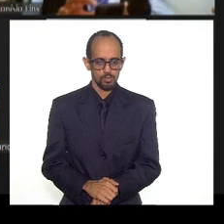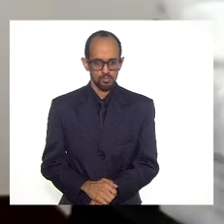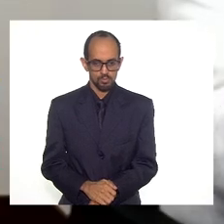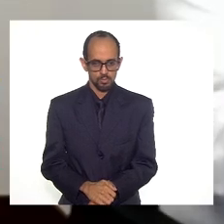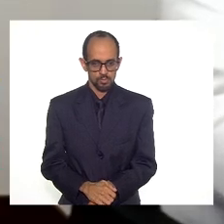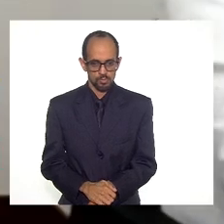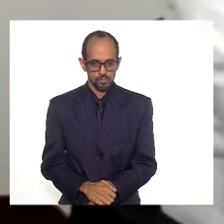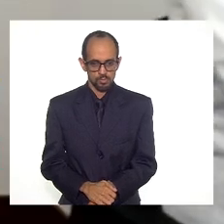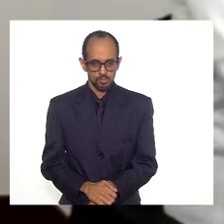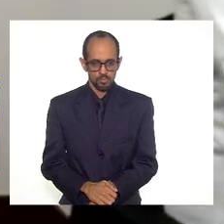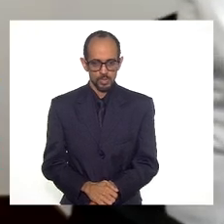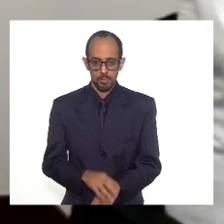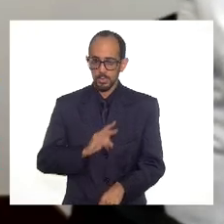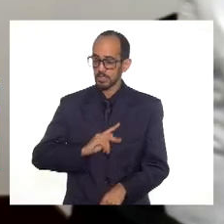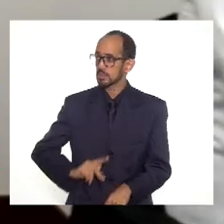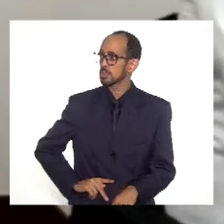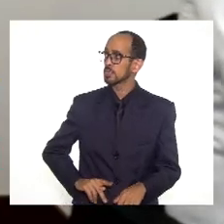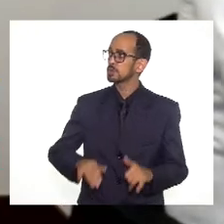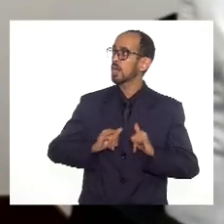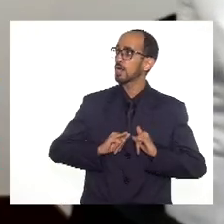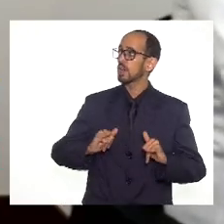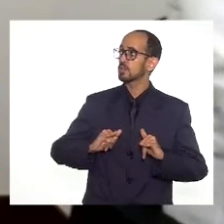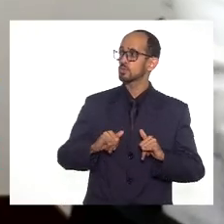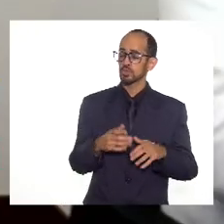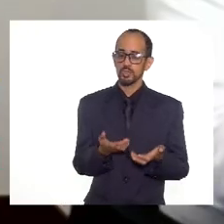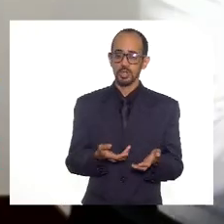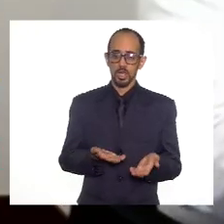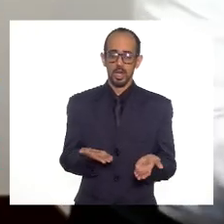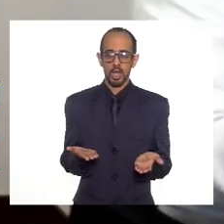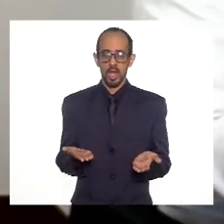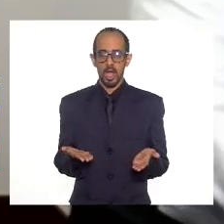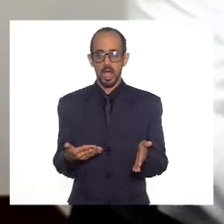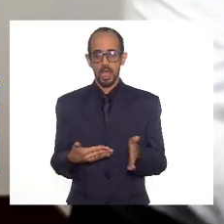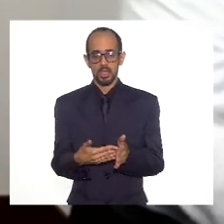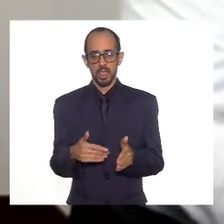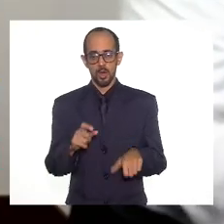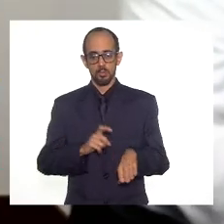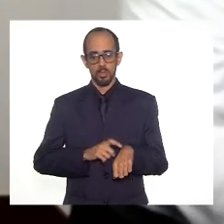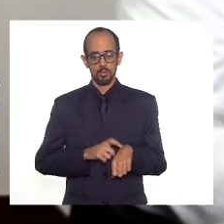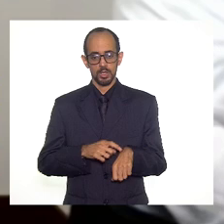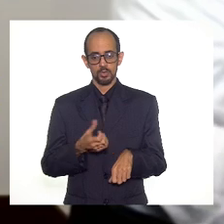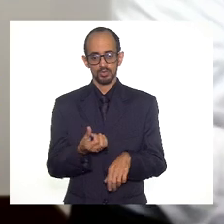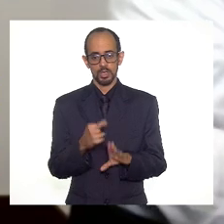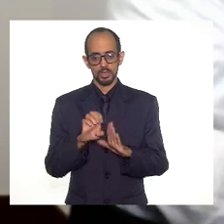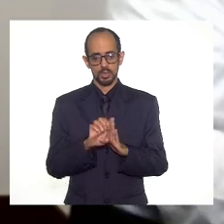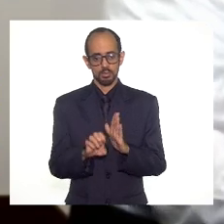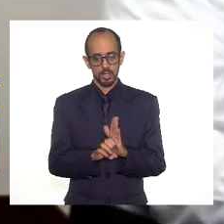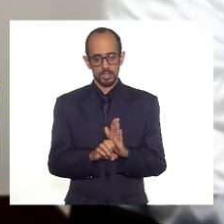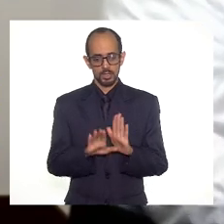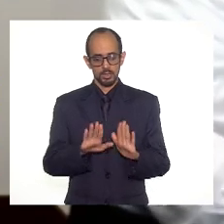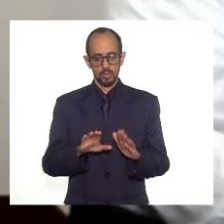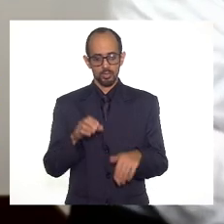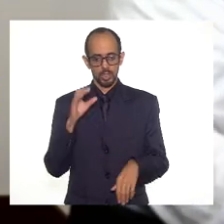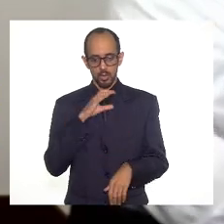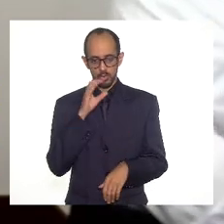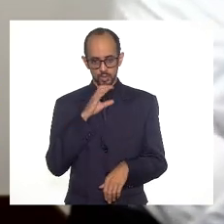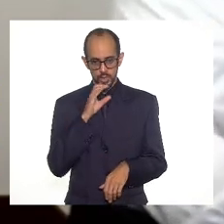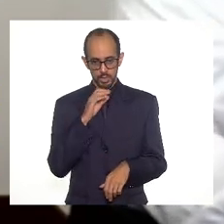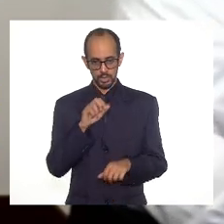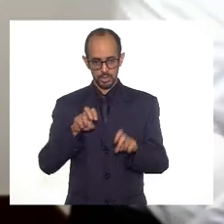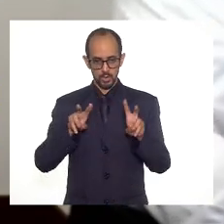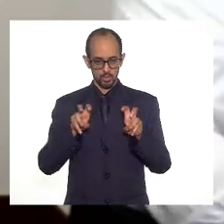presidência já anuncia, até o presente momento, 6 emendas. Eu queria fazer aqui, como está em urgência, Mink, e é um